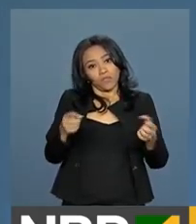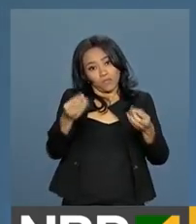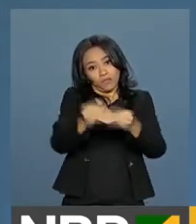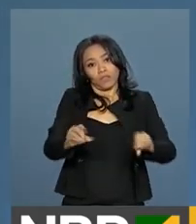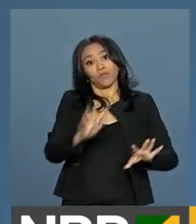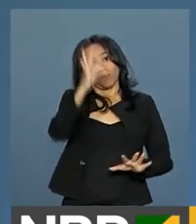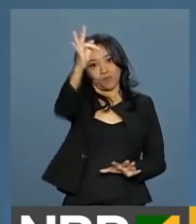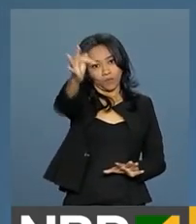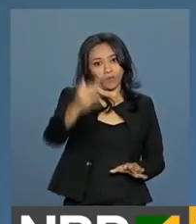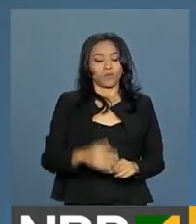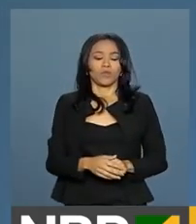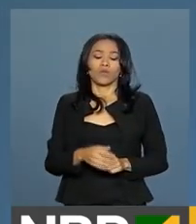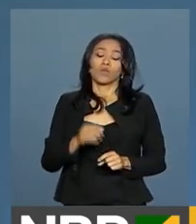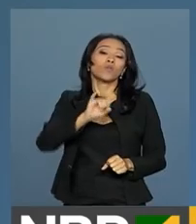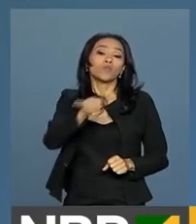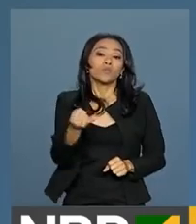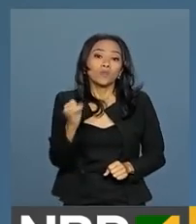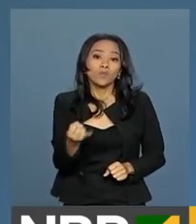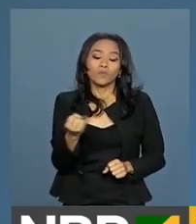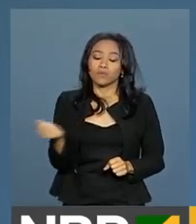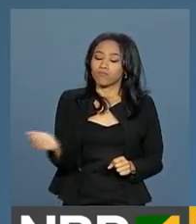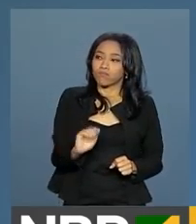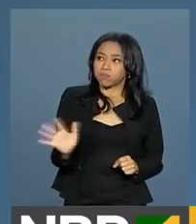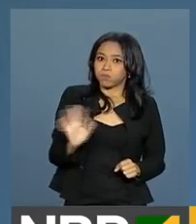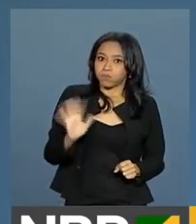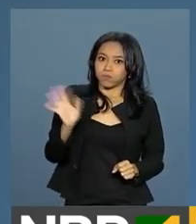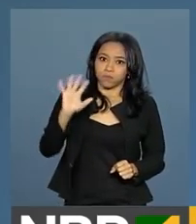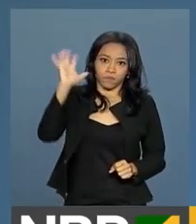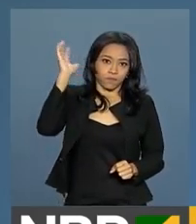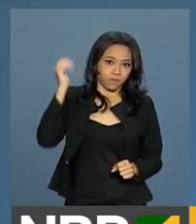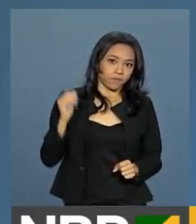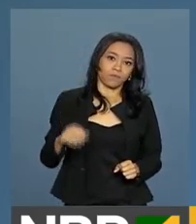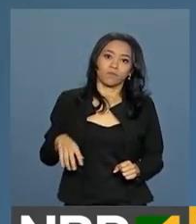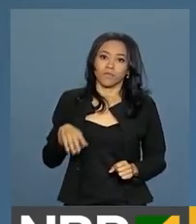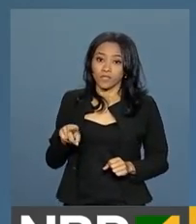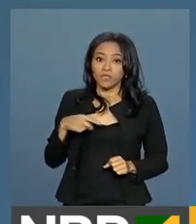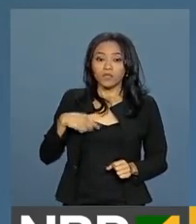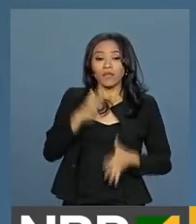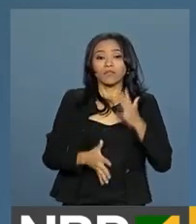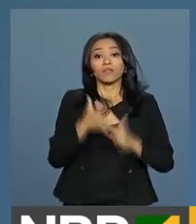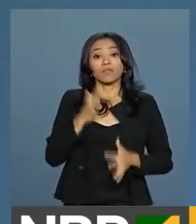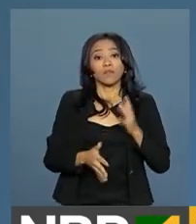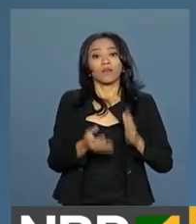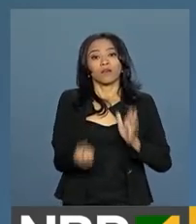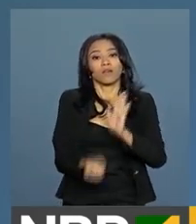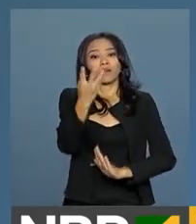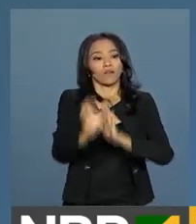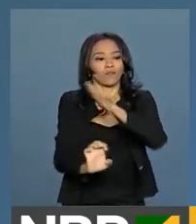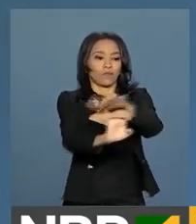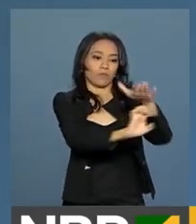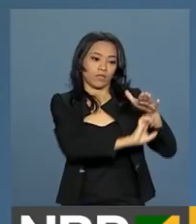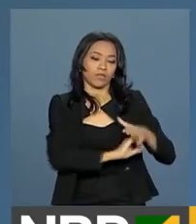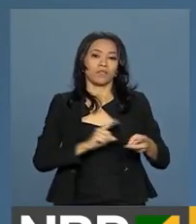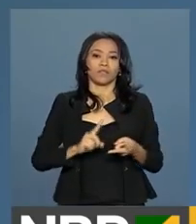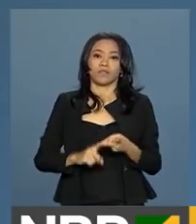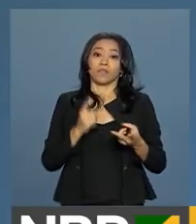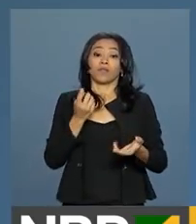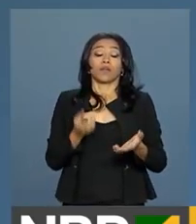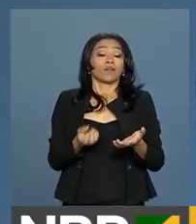os juros elevados naturalmente inibiam investimento o consumo a criação de